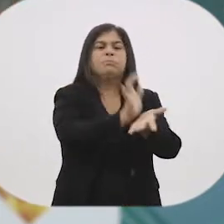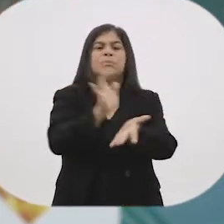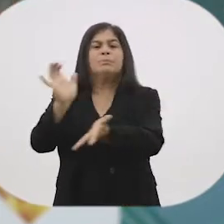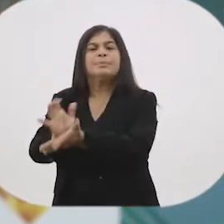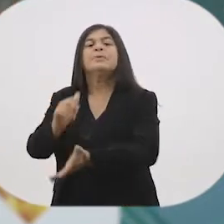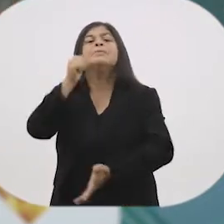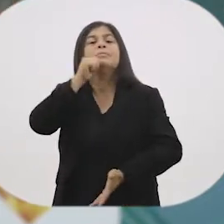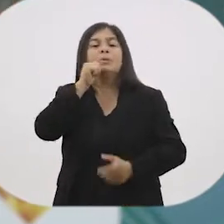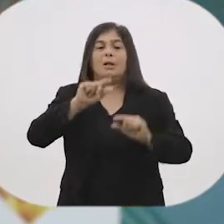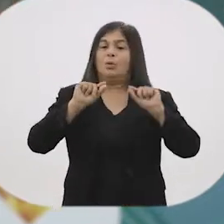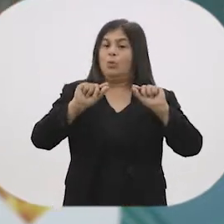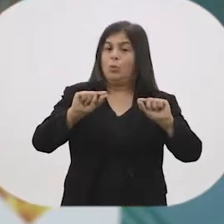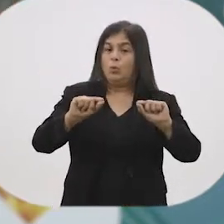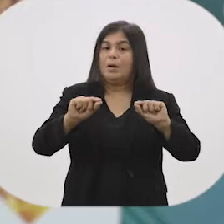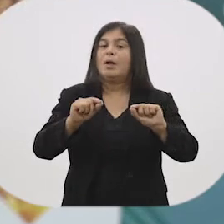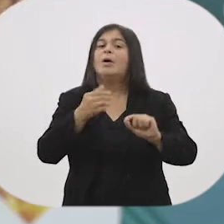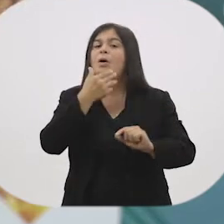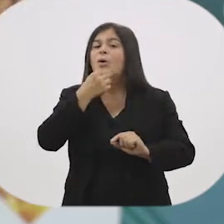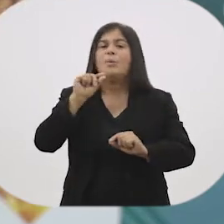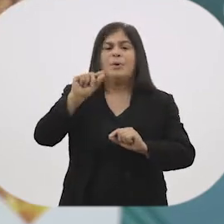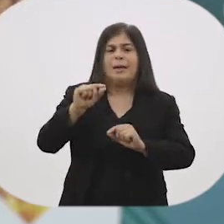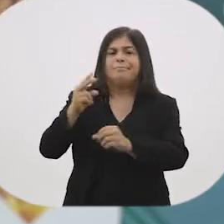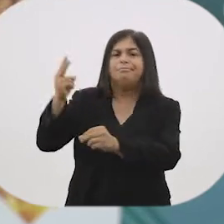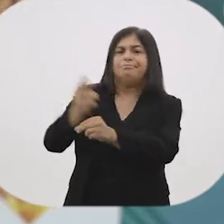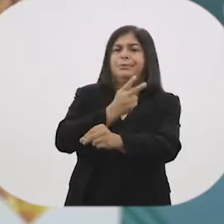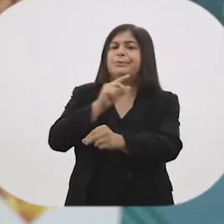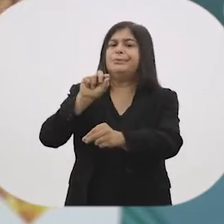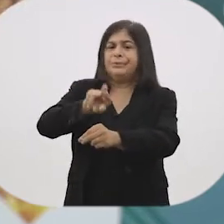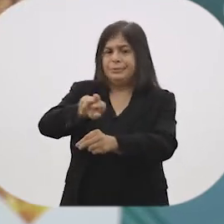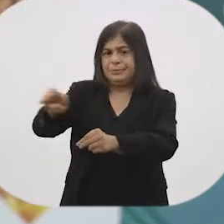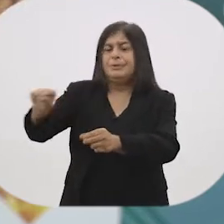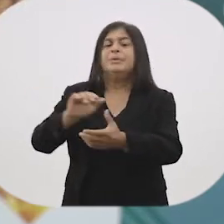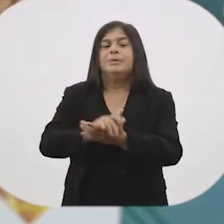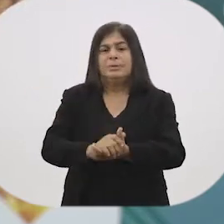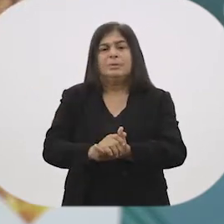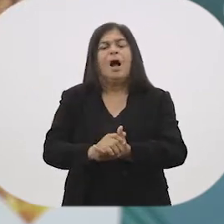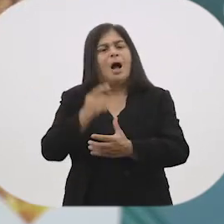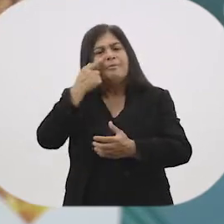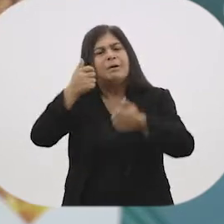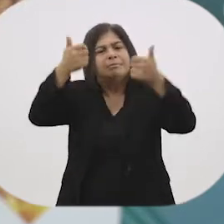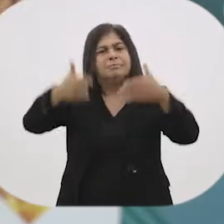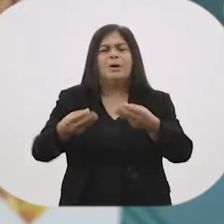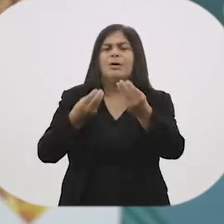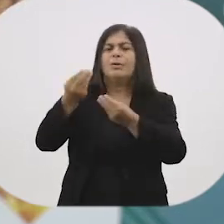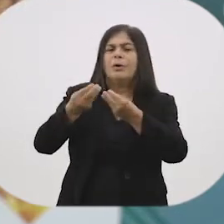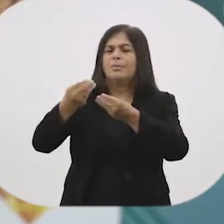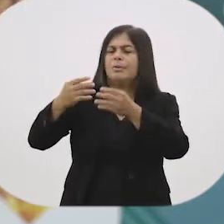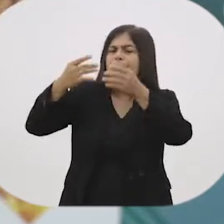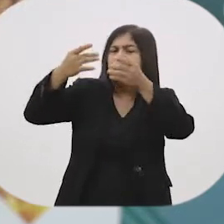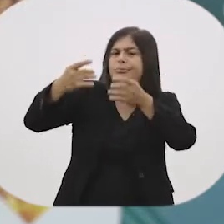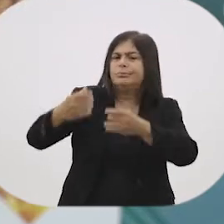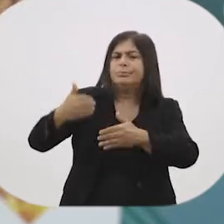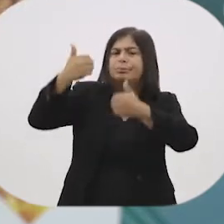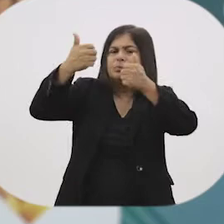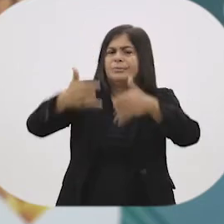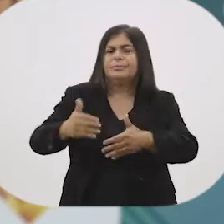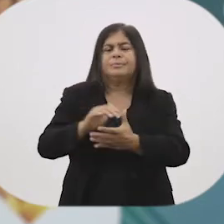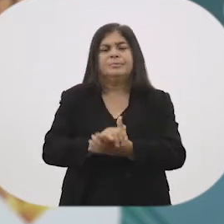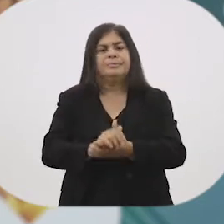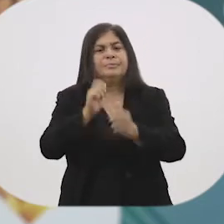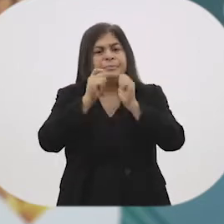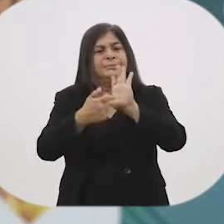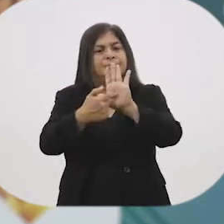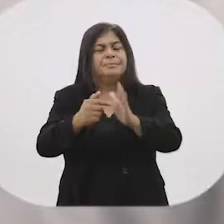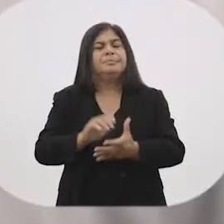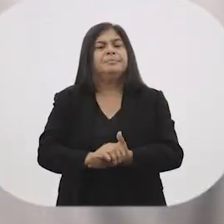destinado a mulheres e homens envolvidos em violência doméstica você acompanha como é feito esse trabalho na reportagem